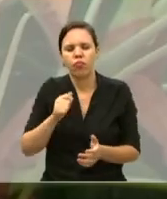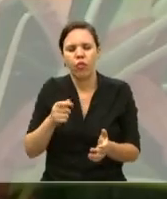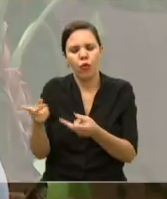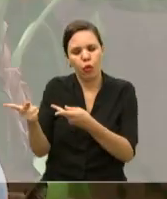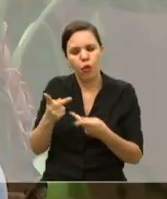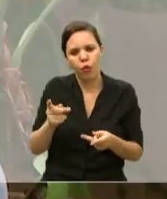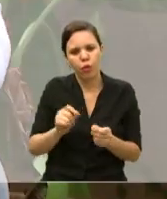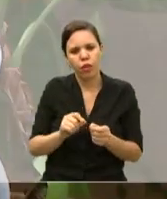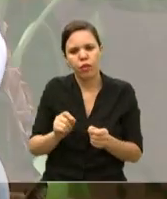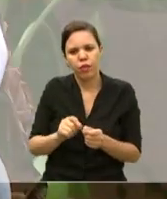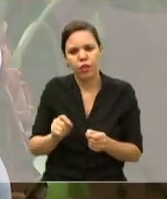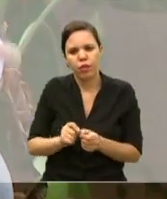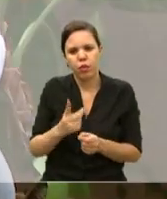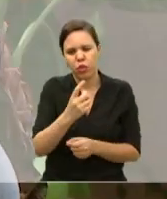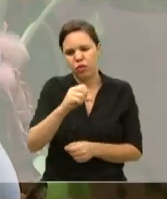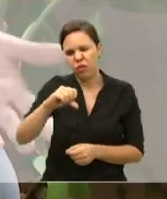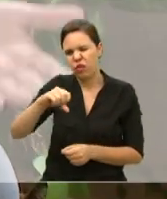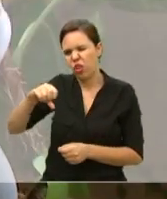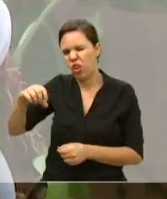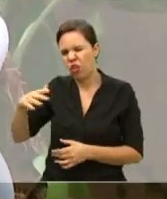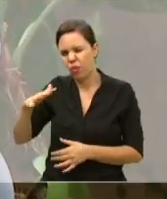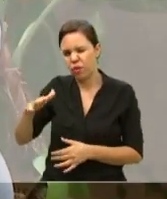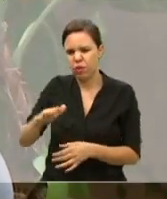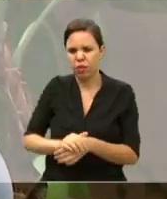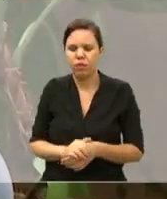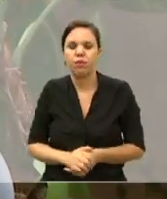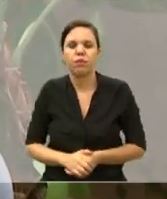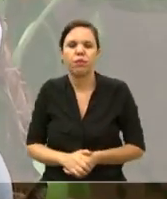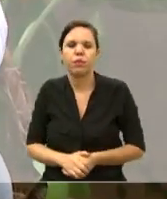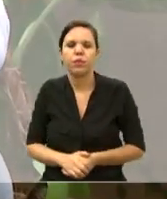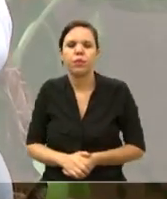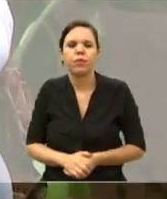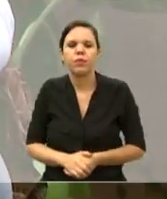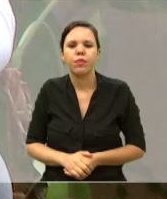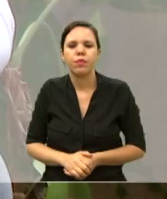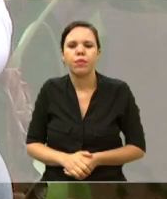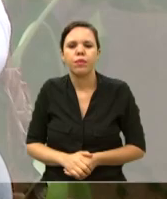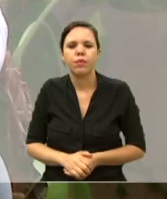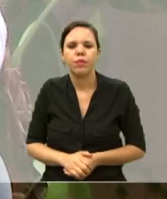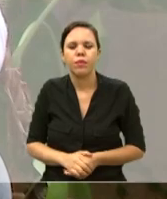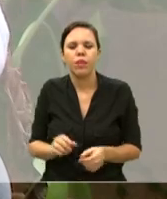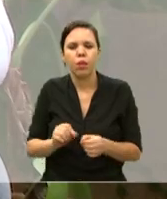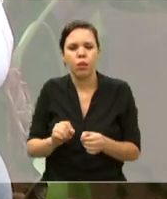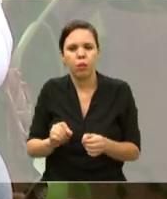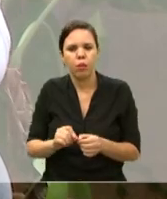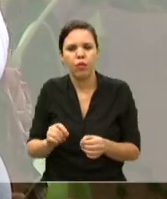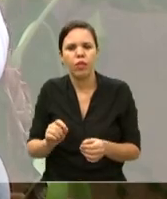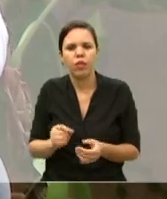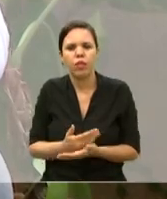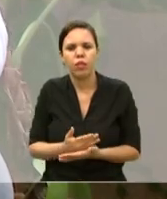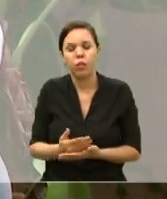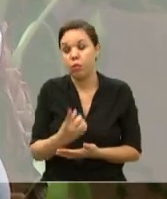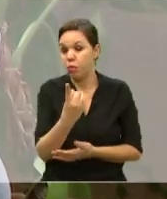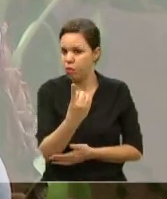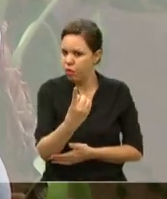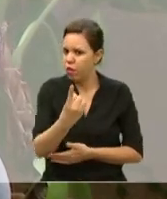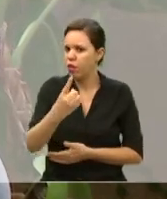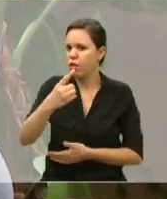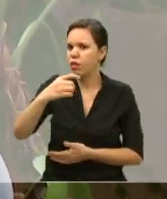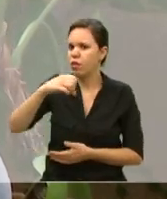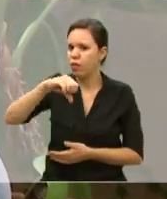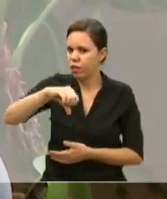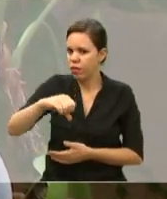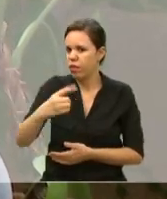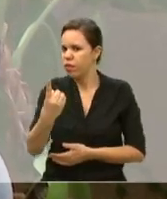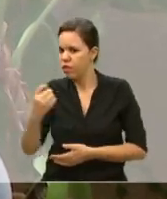convidado em 1939, né, uma coisa assim, ele foi convidado para fazer 1919, desculpa. Ele foi